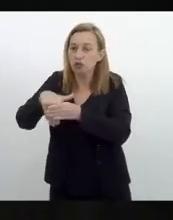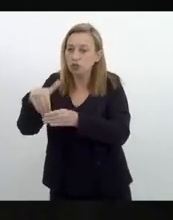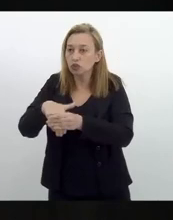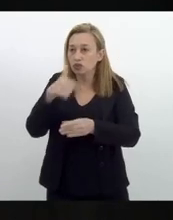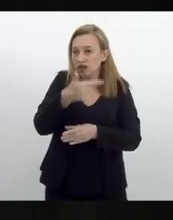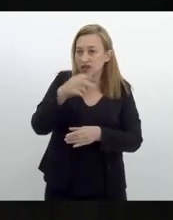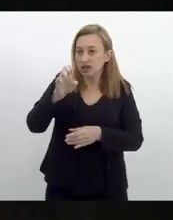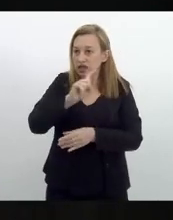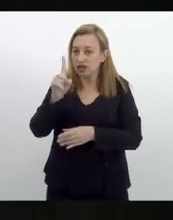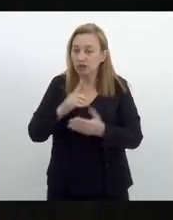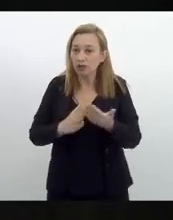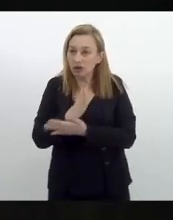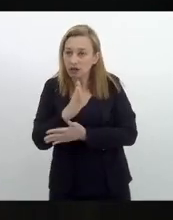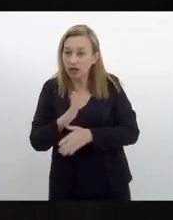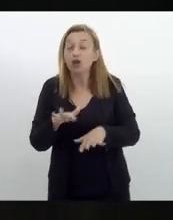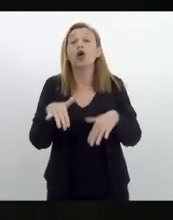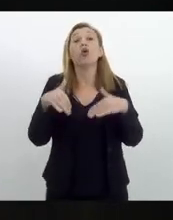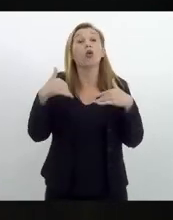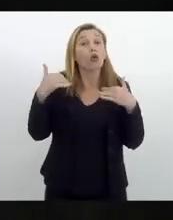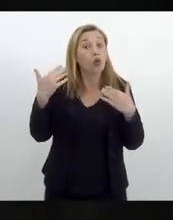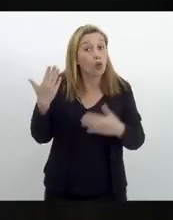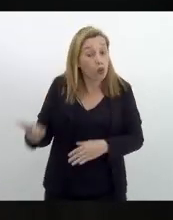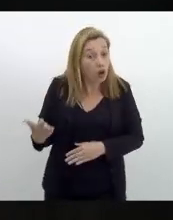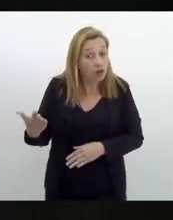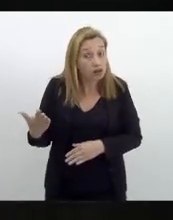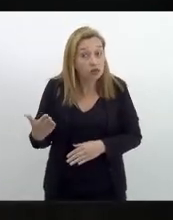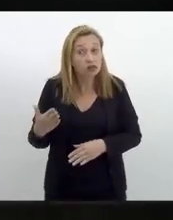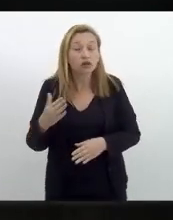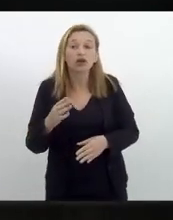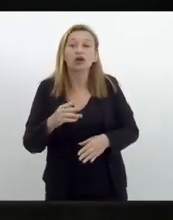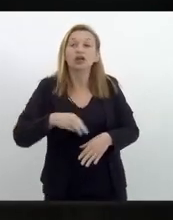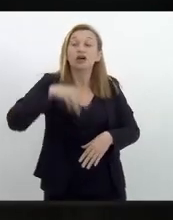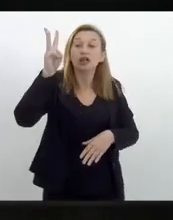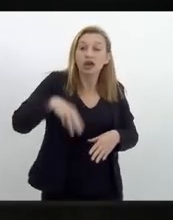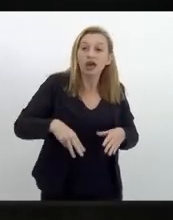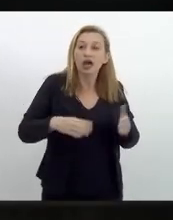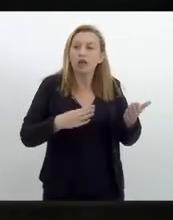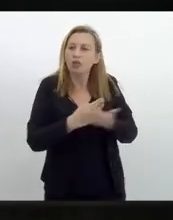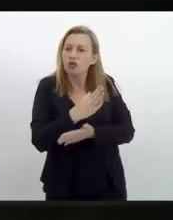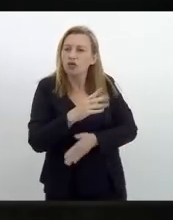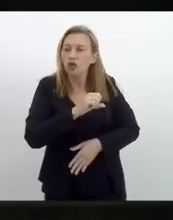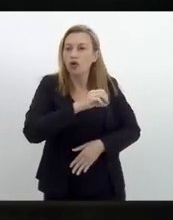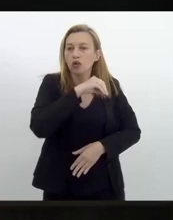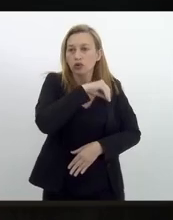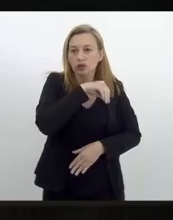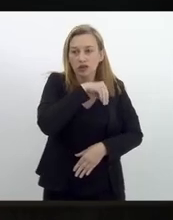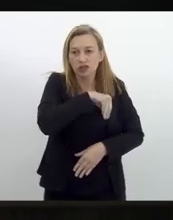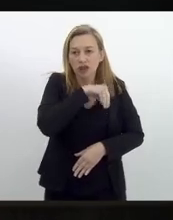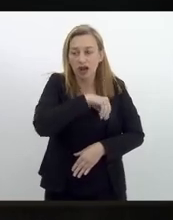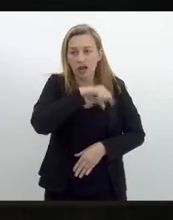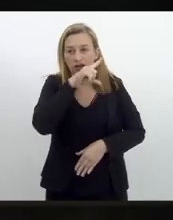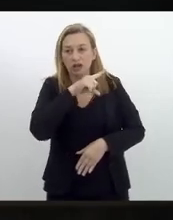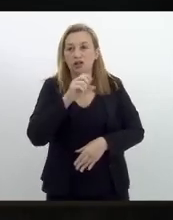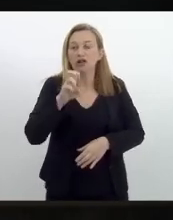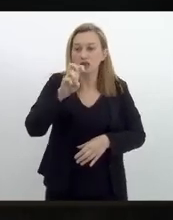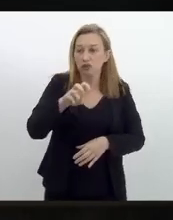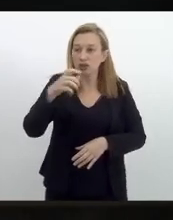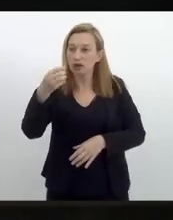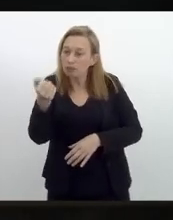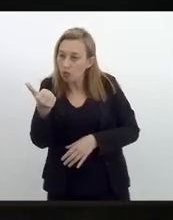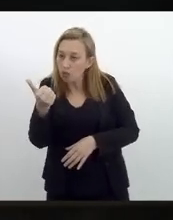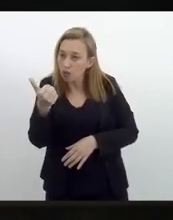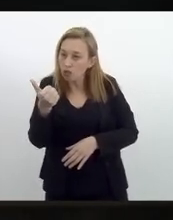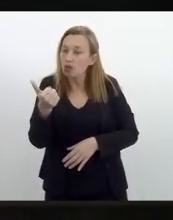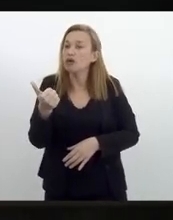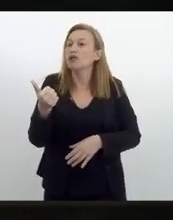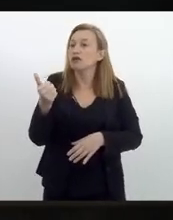que não foi aprovado. Quando quem aprovou o aumento foi justamente os 50 e poucos deputados. Então, a gente já viu